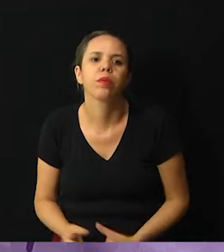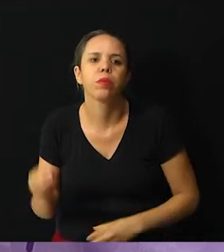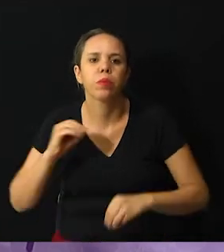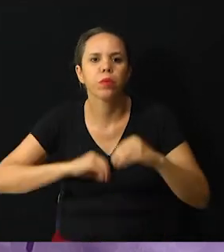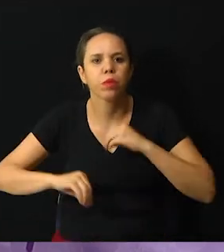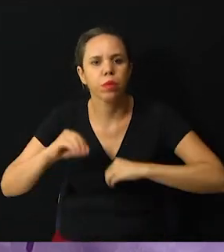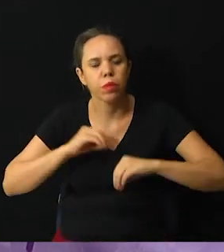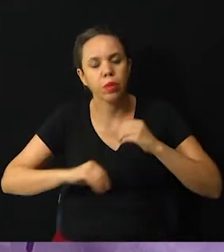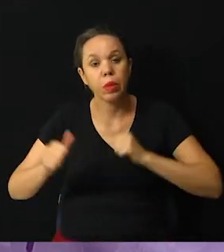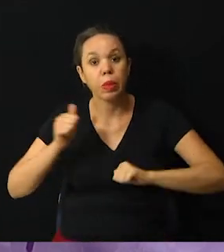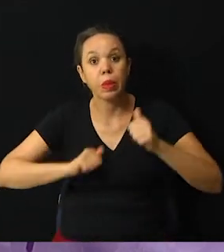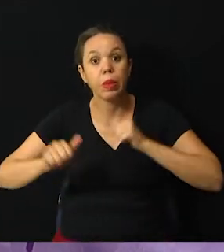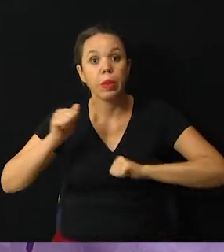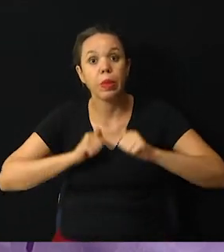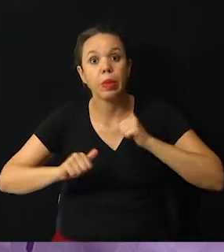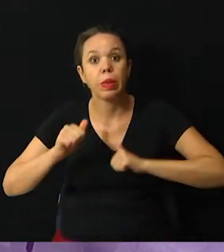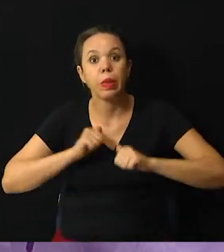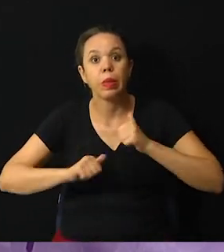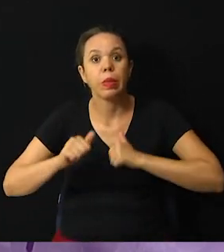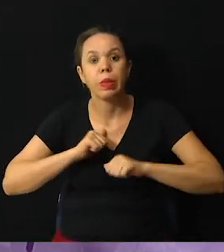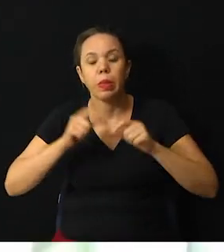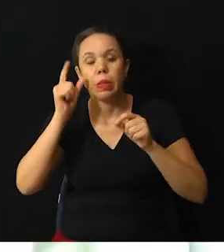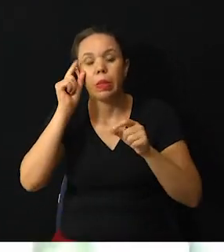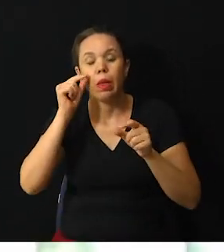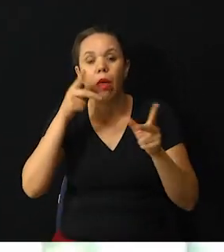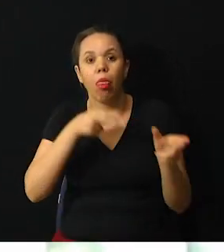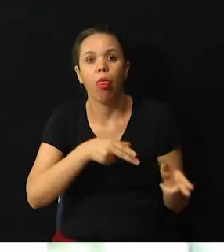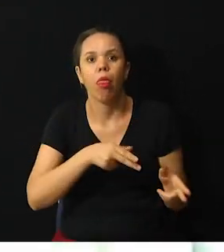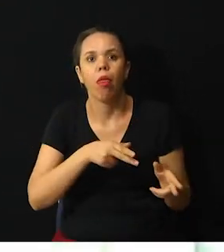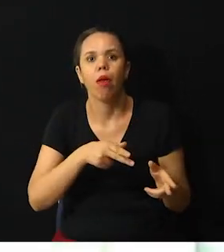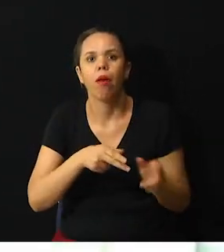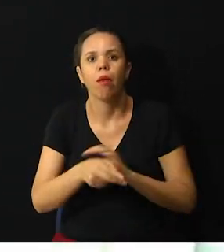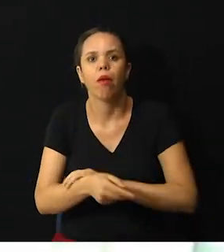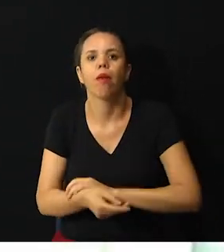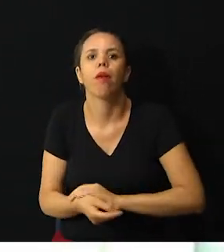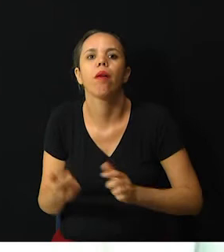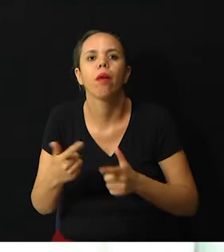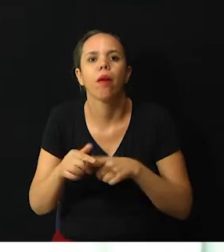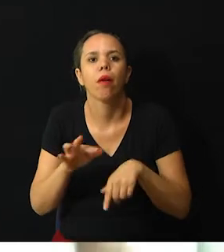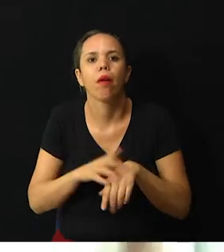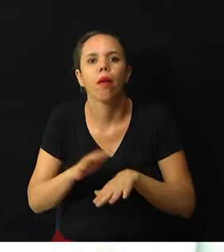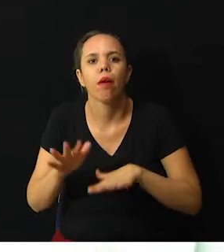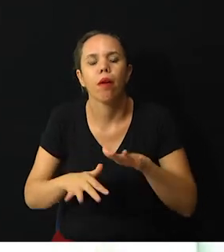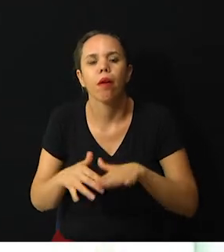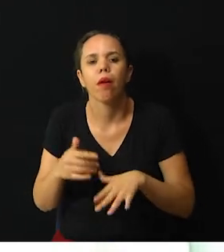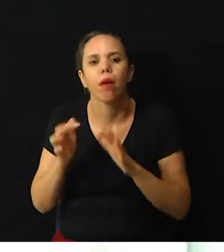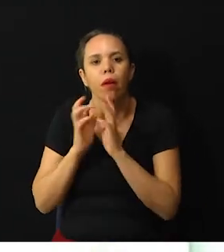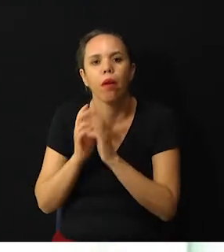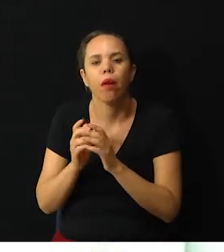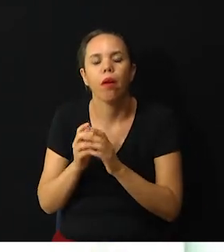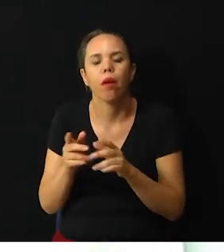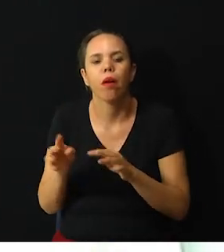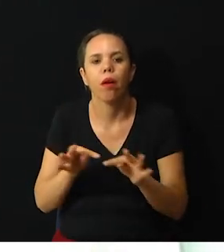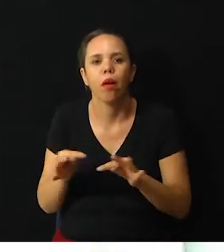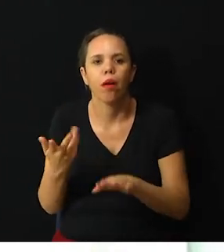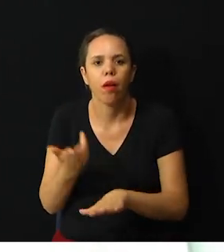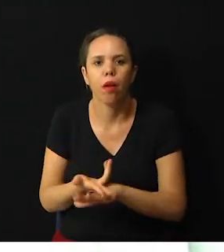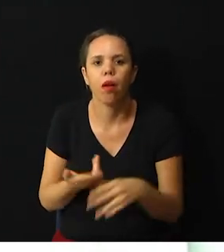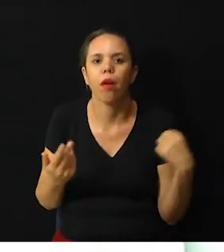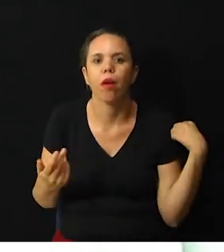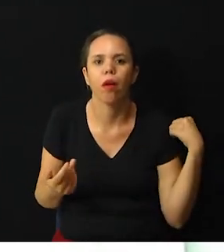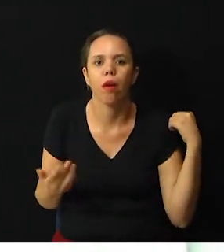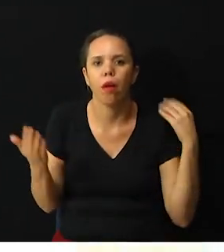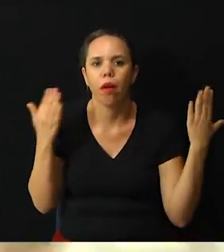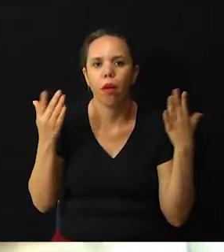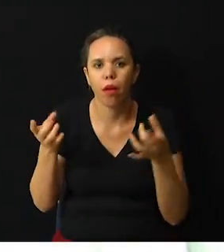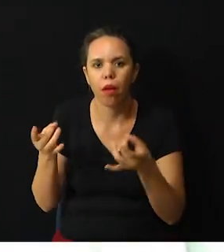como depressão, ansiedade, agitação, insônia. Então, esses sintomas que às vezes são sintomas neuropsiquiátricos, daí